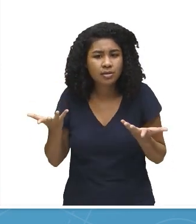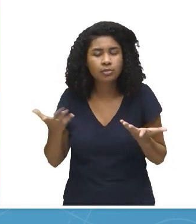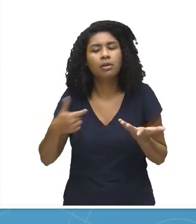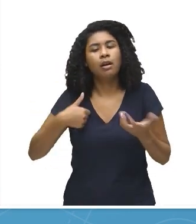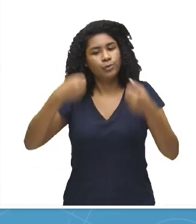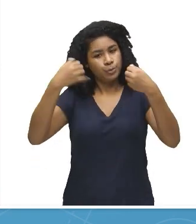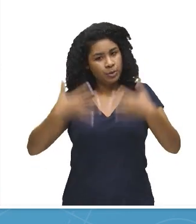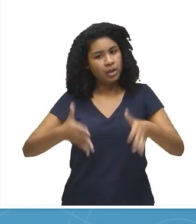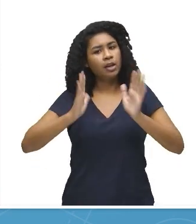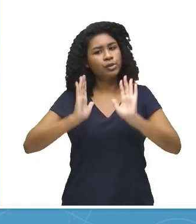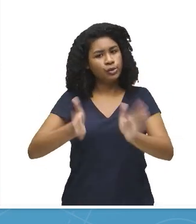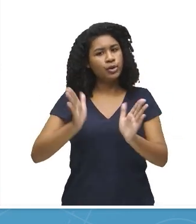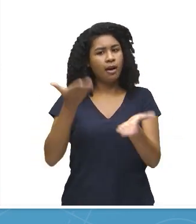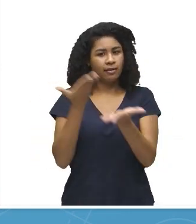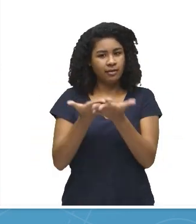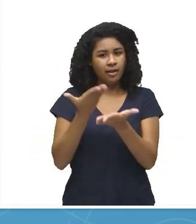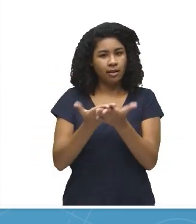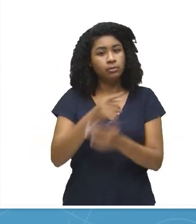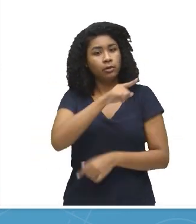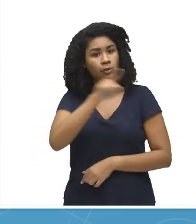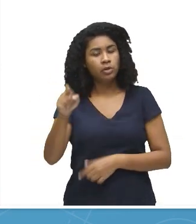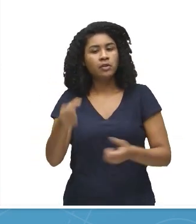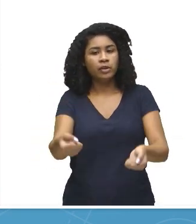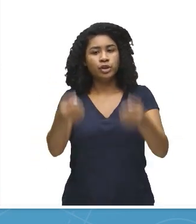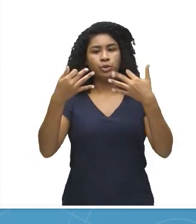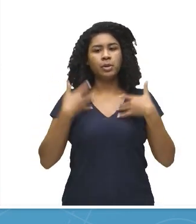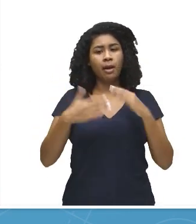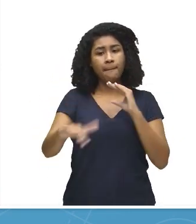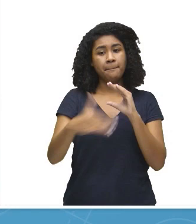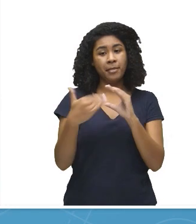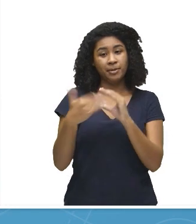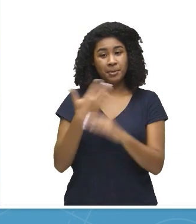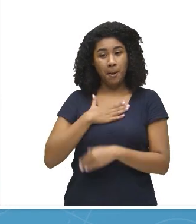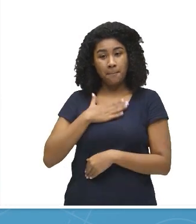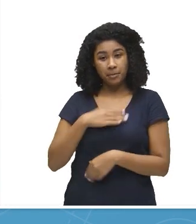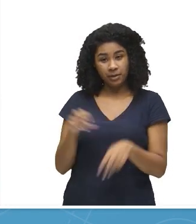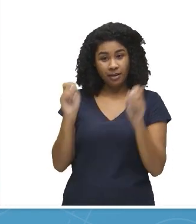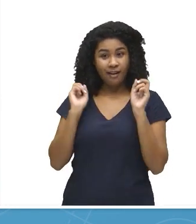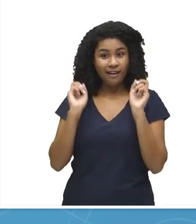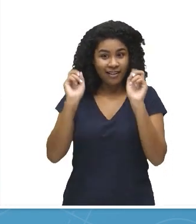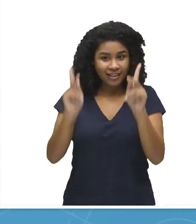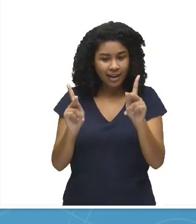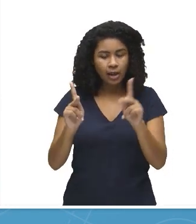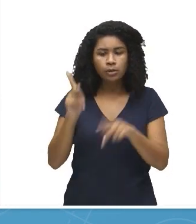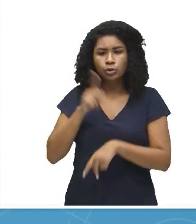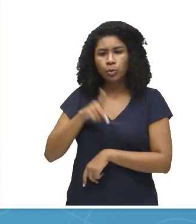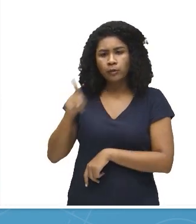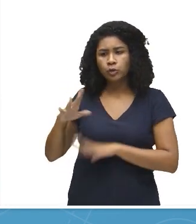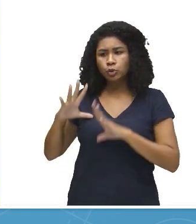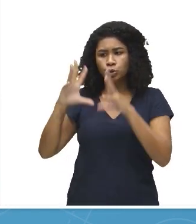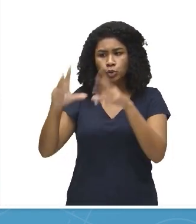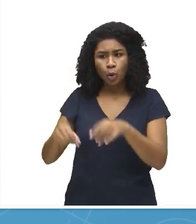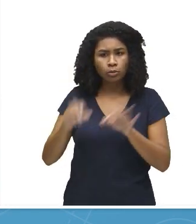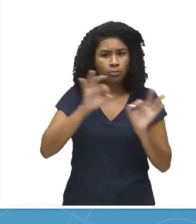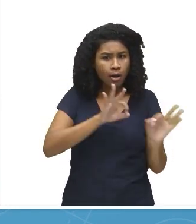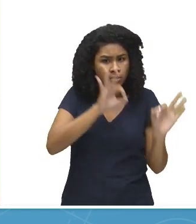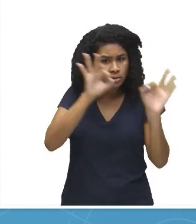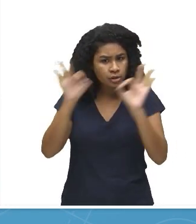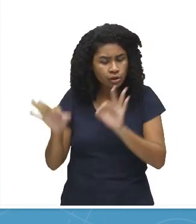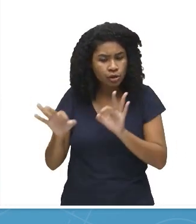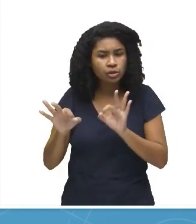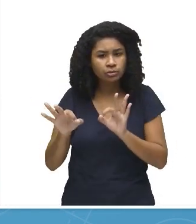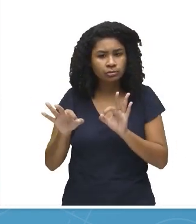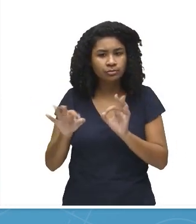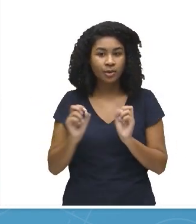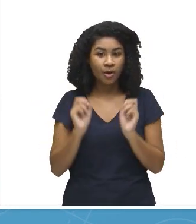Então, essa explicação aí você vai dar na segunda questão, escrevendo aí no chat para a gente. Os professores estão aí acompanhando vocês. Daqui a pouco